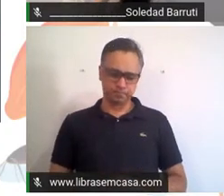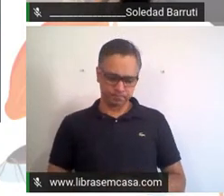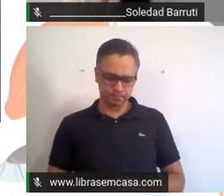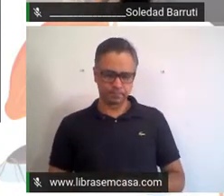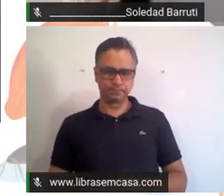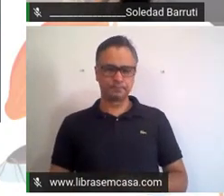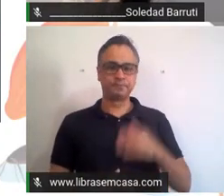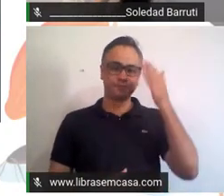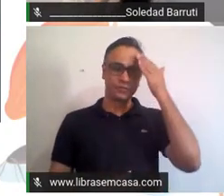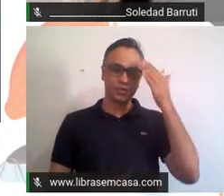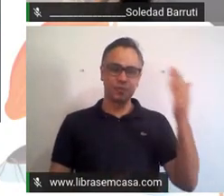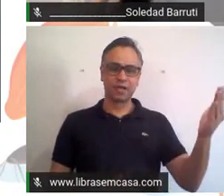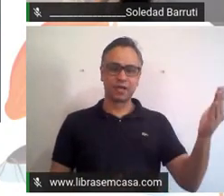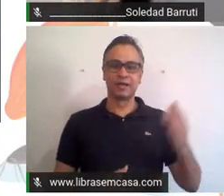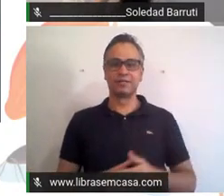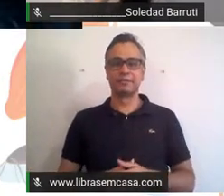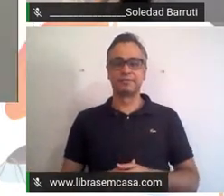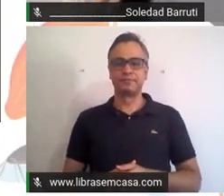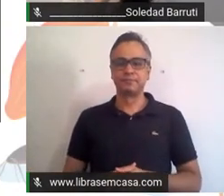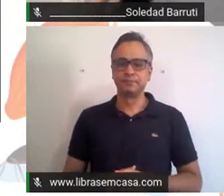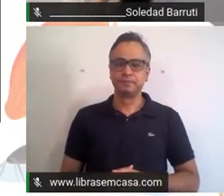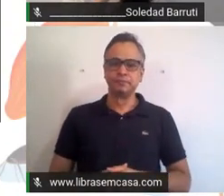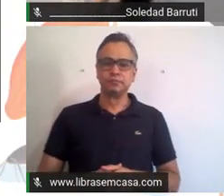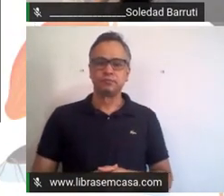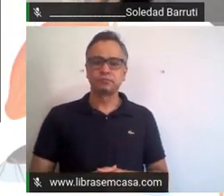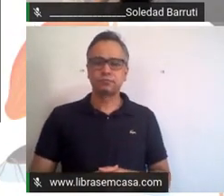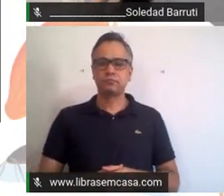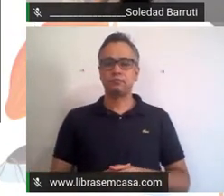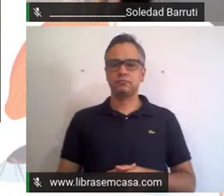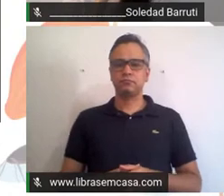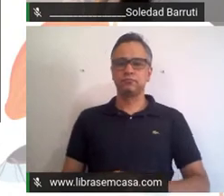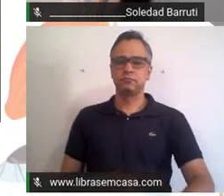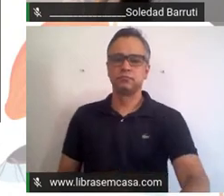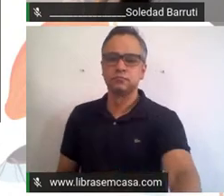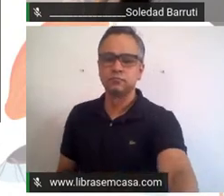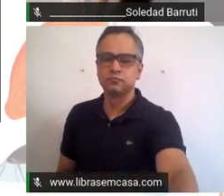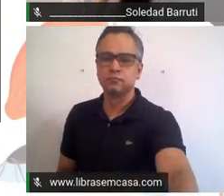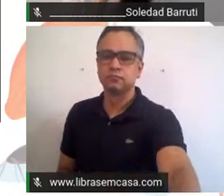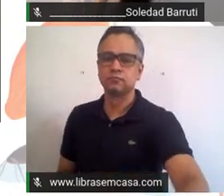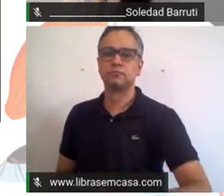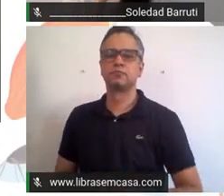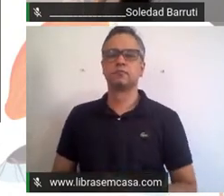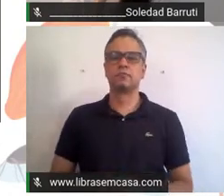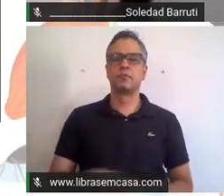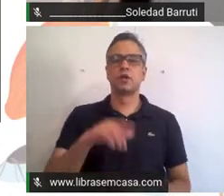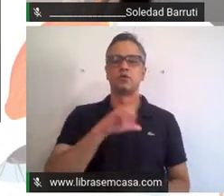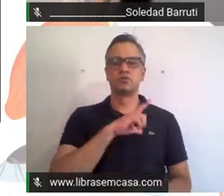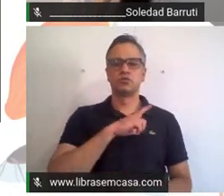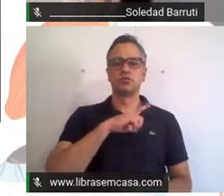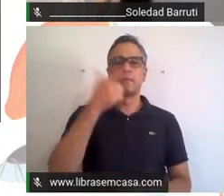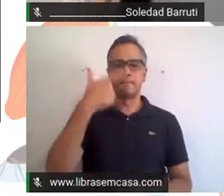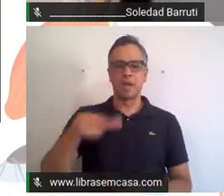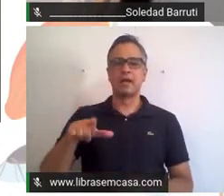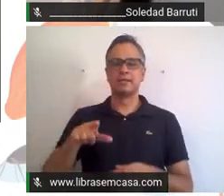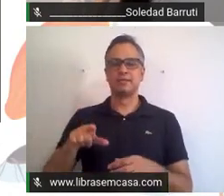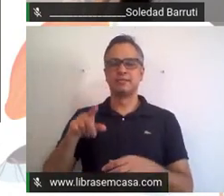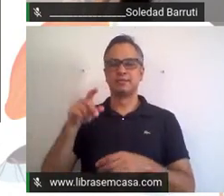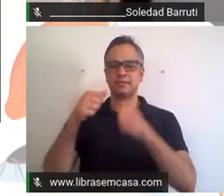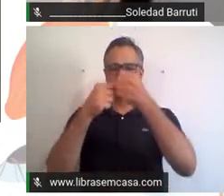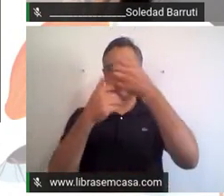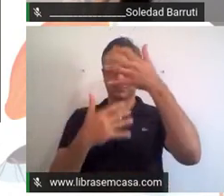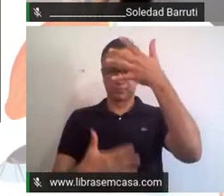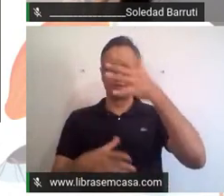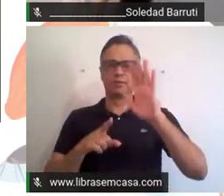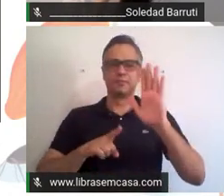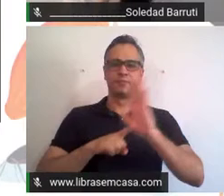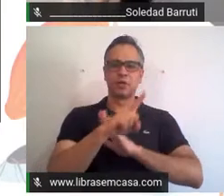Obrigada, Paulo. Eu vou agora pegar as perguntas que vieram do público, e aí, aproveitando que a gente está meio nesse bloco falando sobre